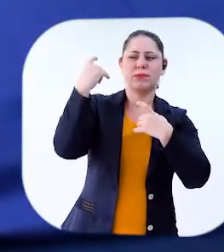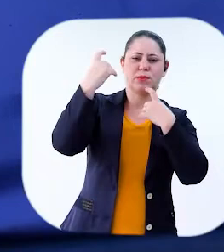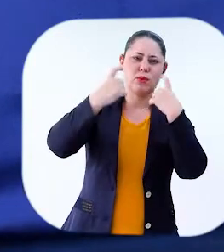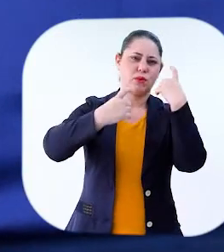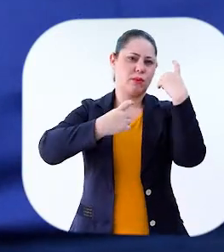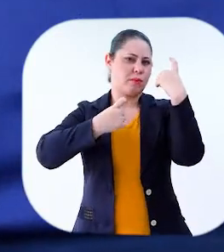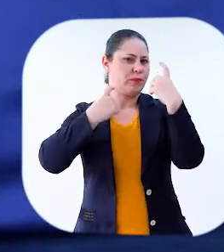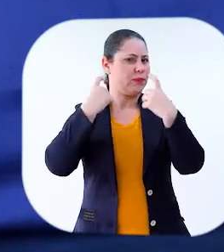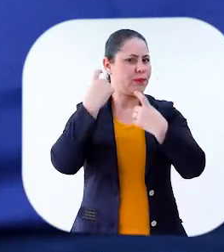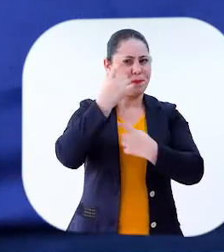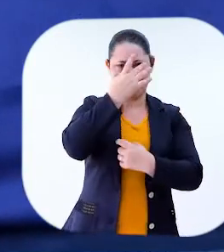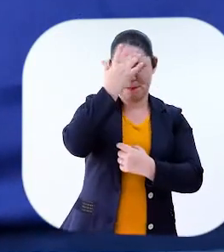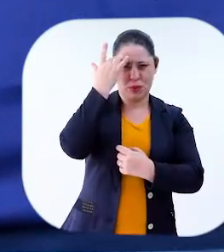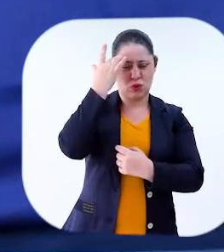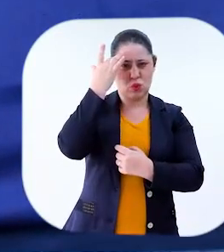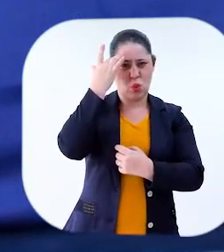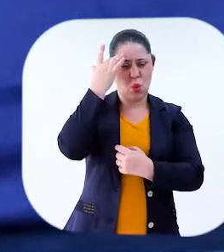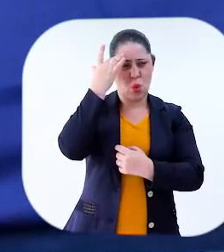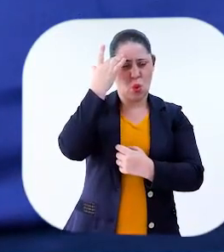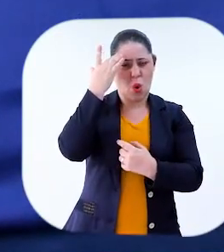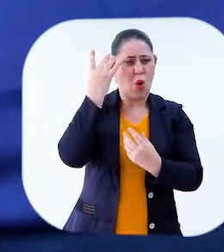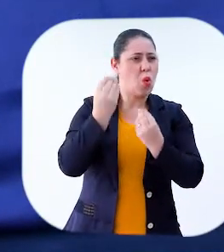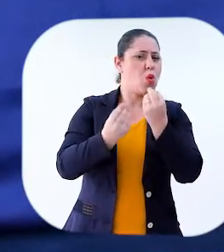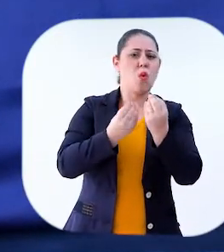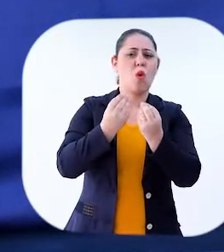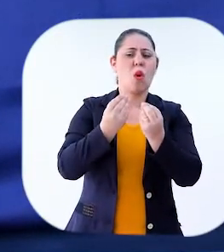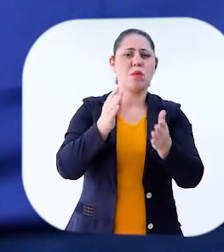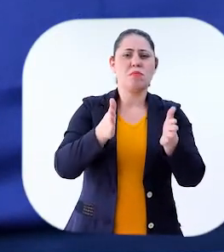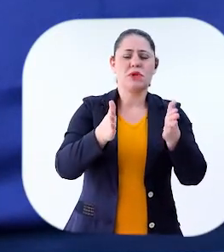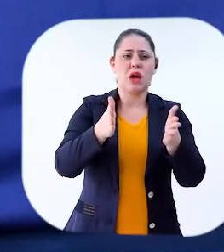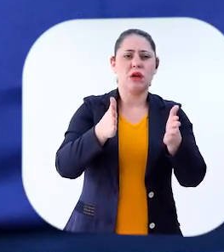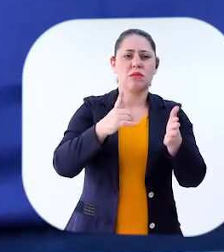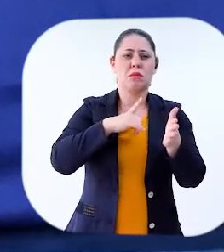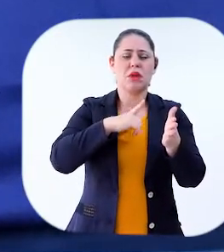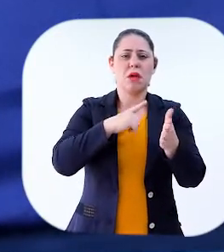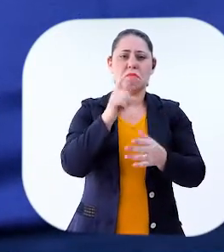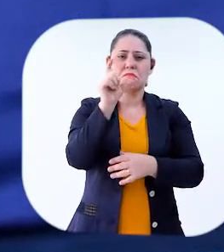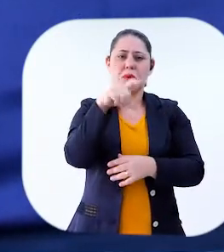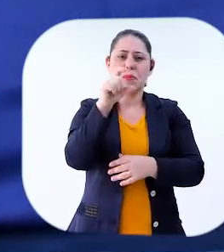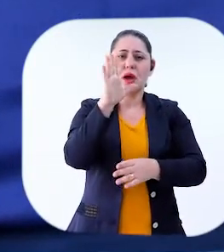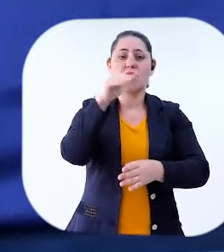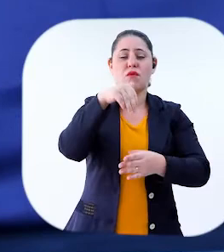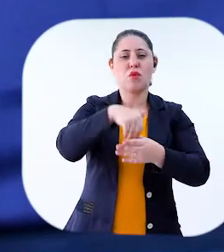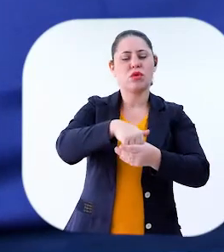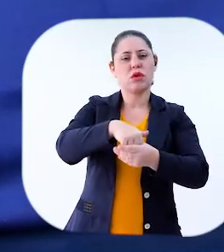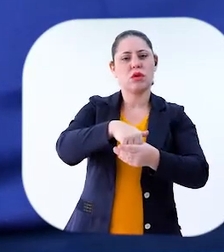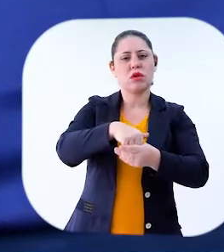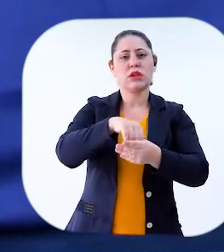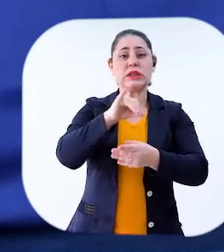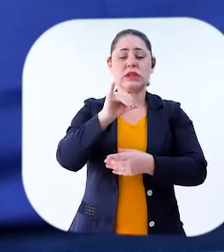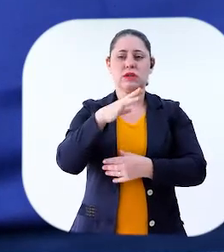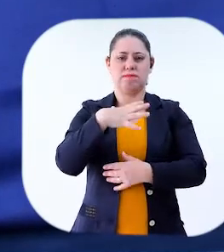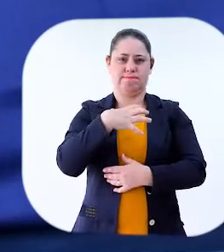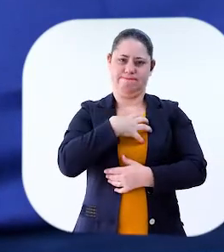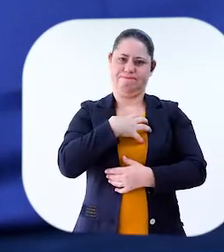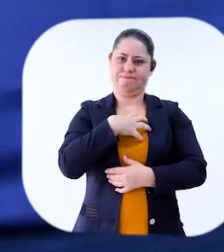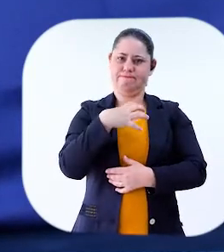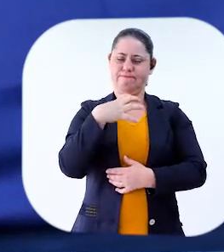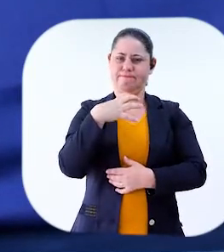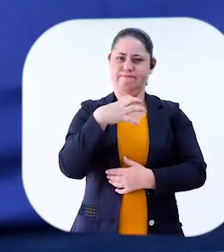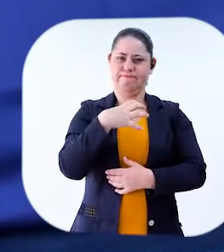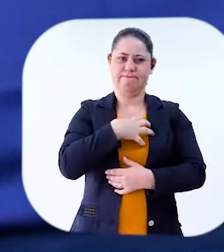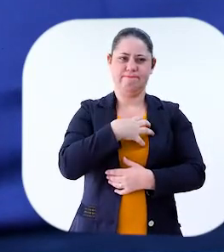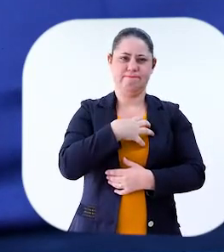as preocupações do eleitor comum, sobre como que fica o prazo para tirar o título de eleitor e se ele estiver se